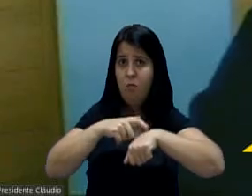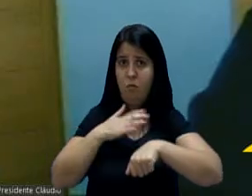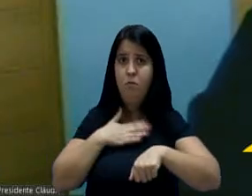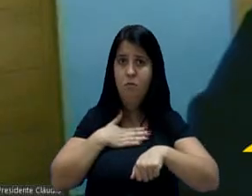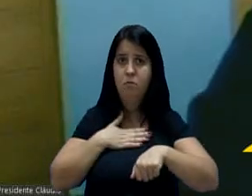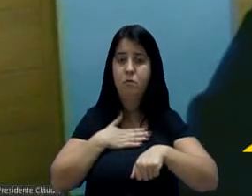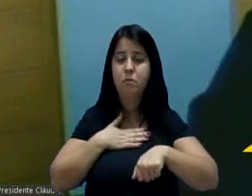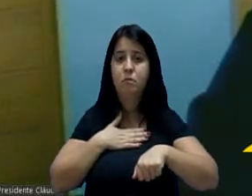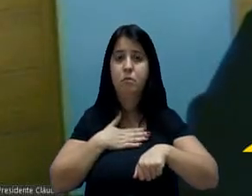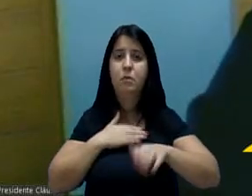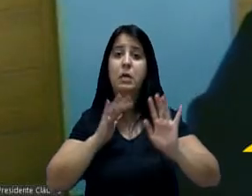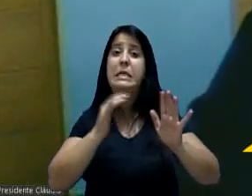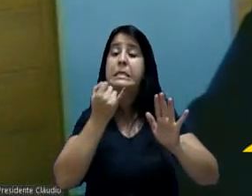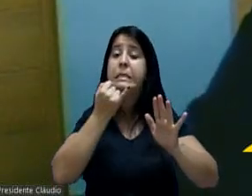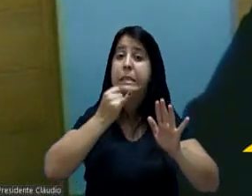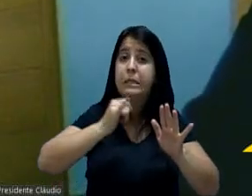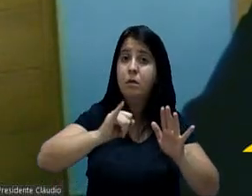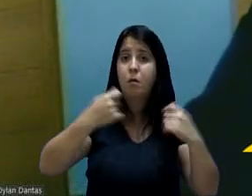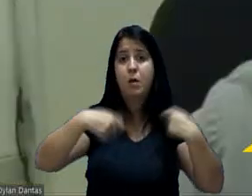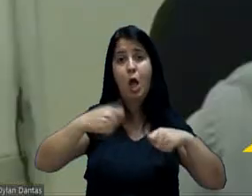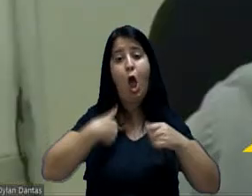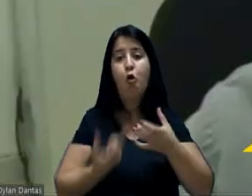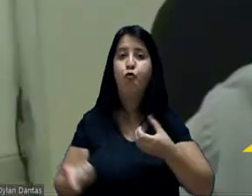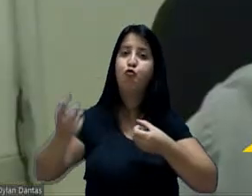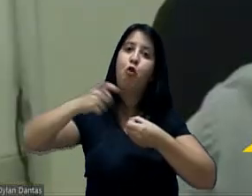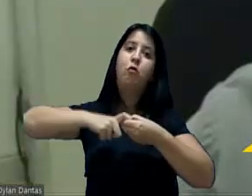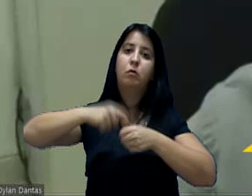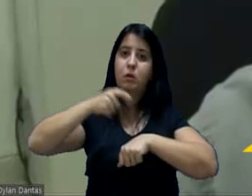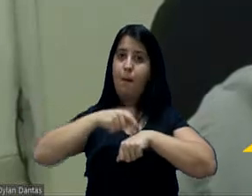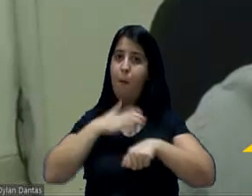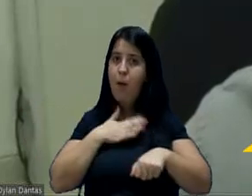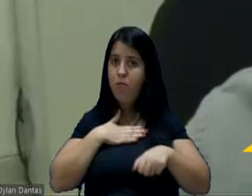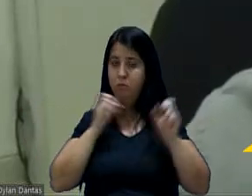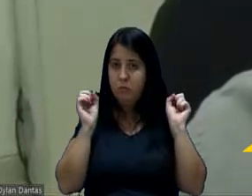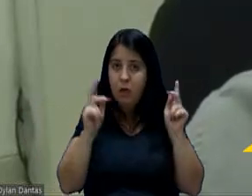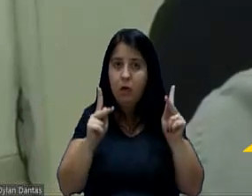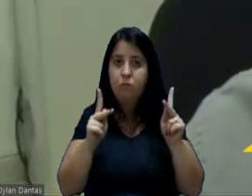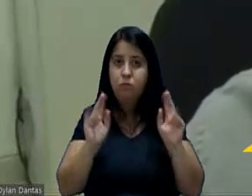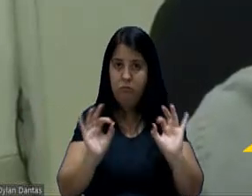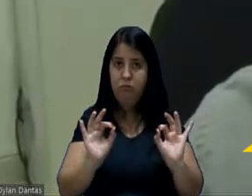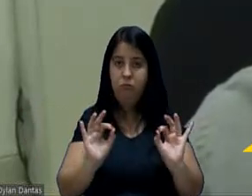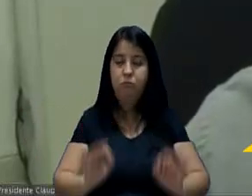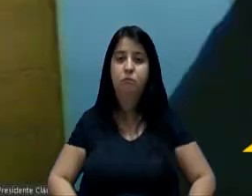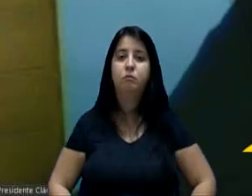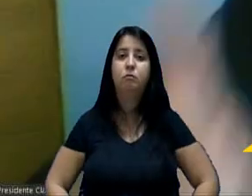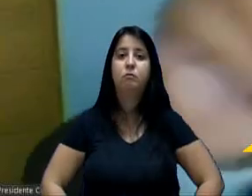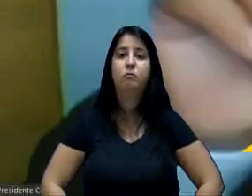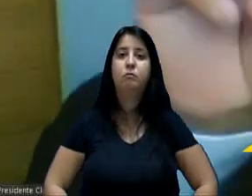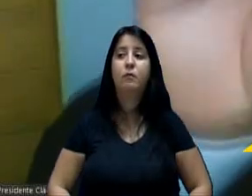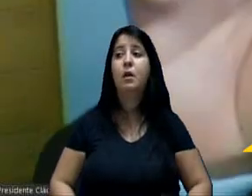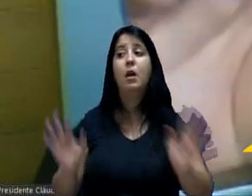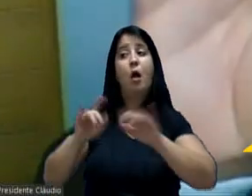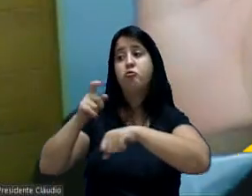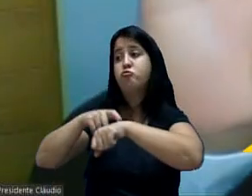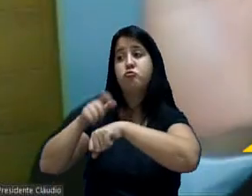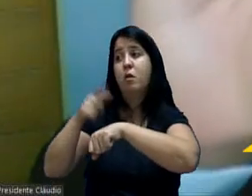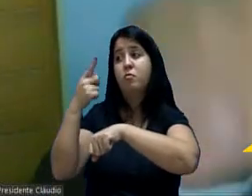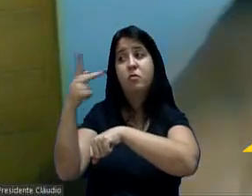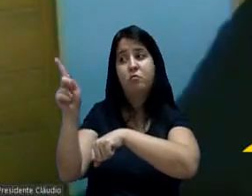encerrar. Se for preciso, eu retorno com o meu tempo, tá bom? Não, Vossa Excelência. Mas eu vou encerrar. Vossa Excelência não tem mais